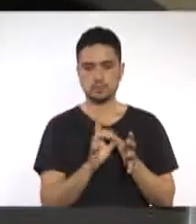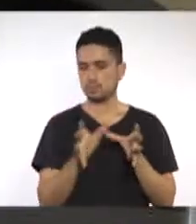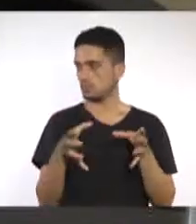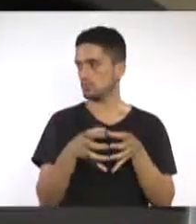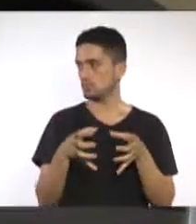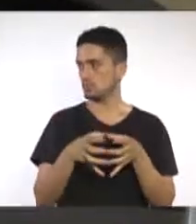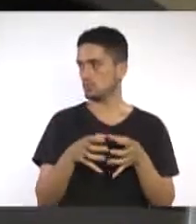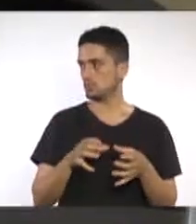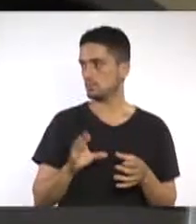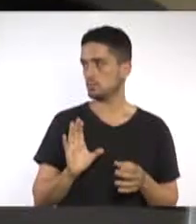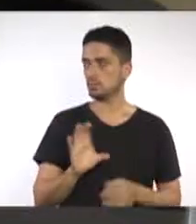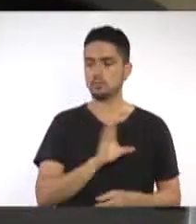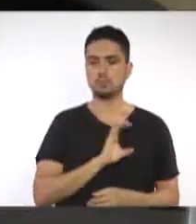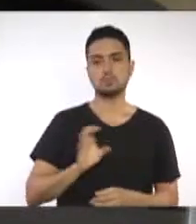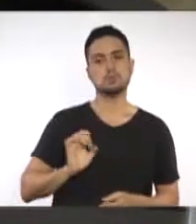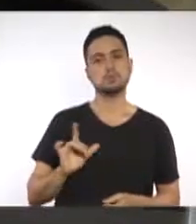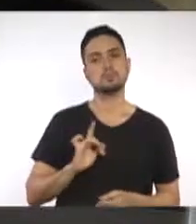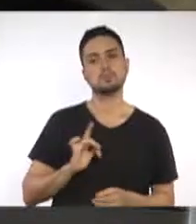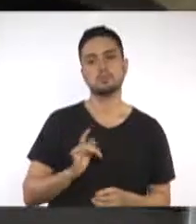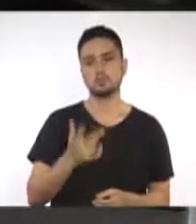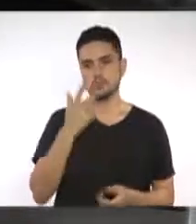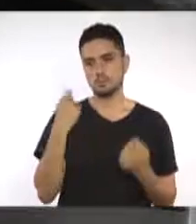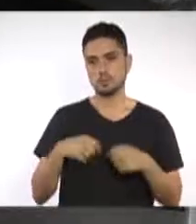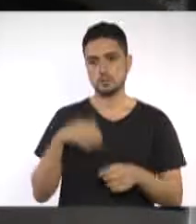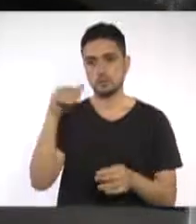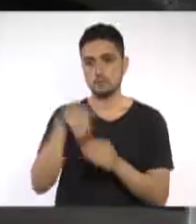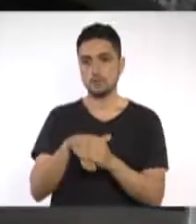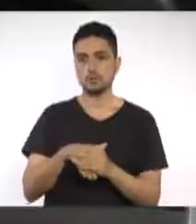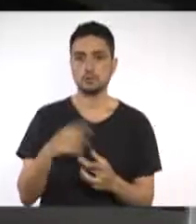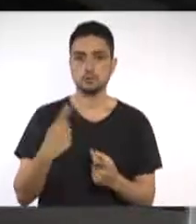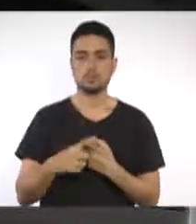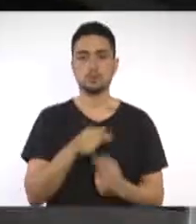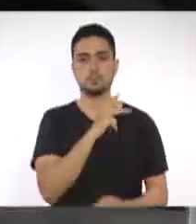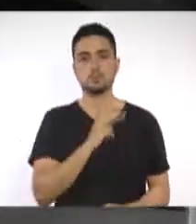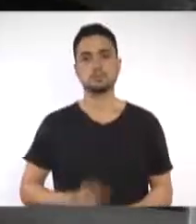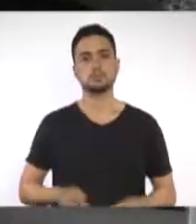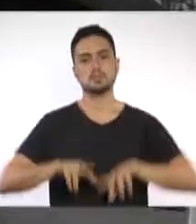tem que dar um parecer, quando o presidente, em inúmeros casos